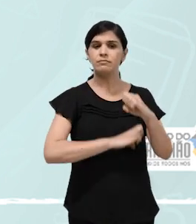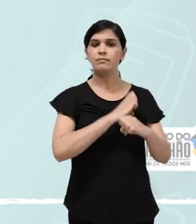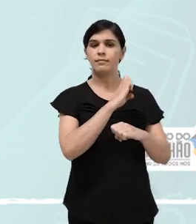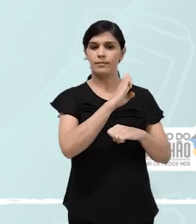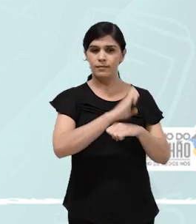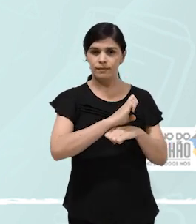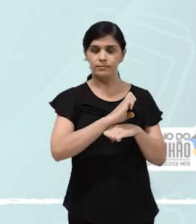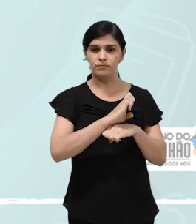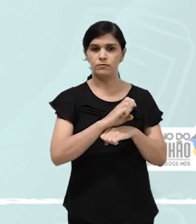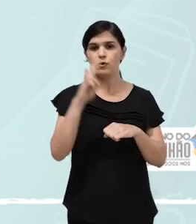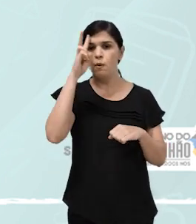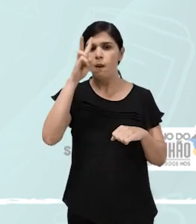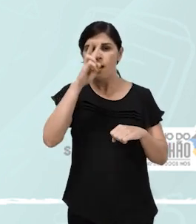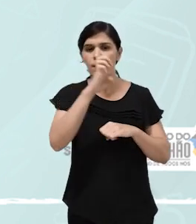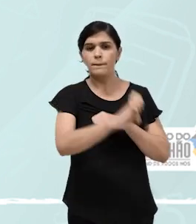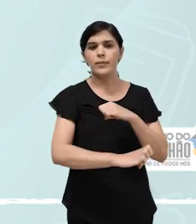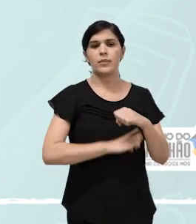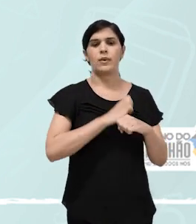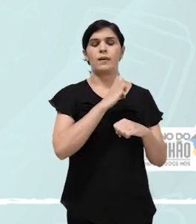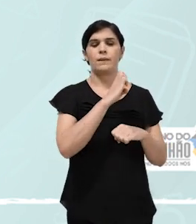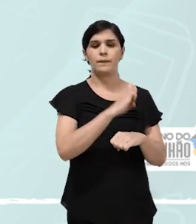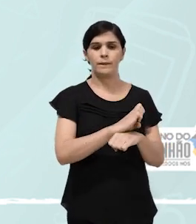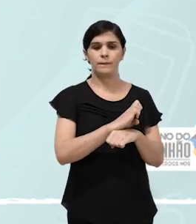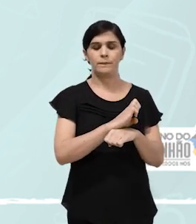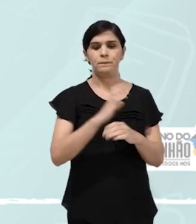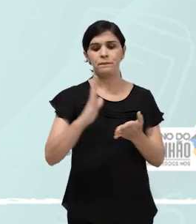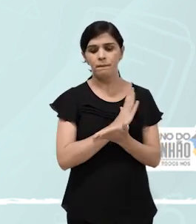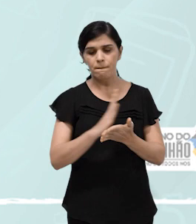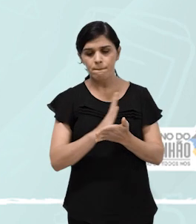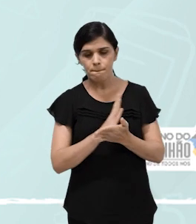lembrar elétrons. Muitos átomos podem